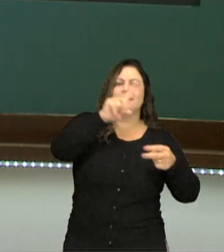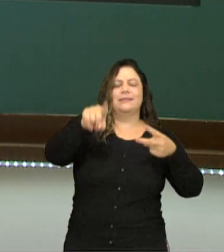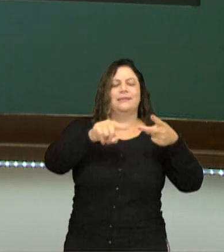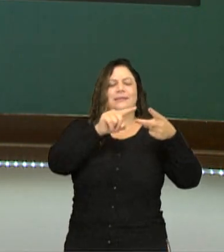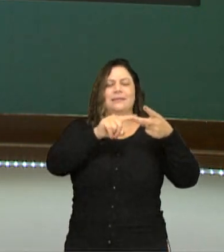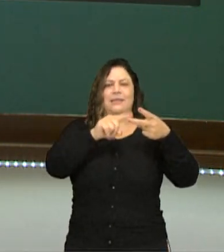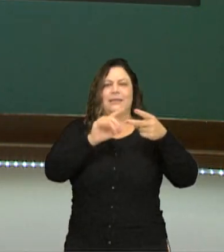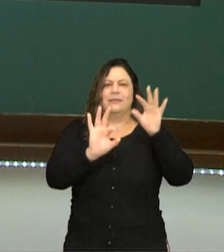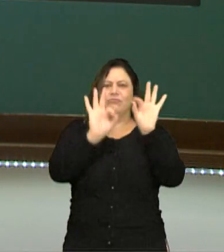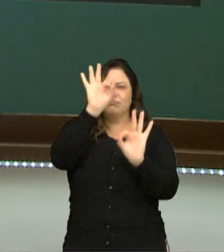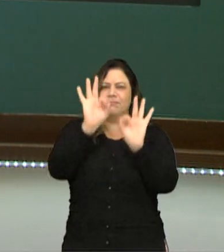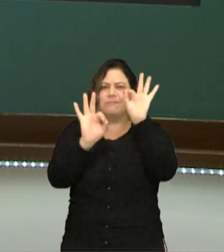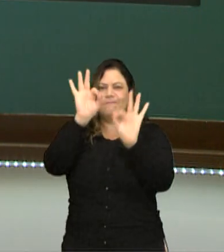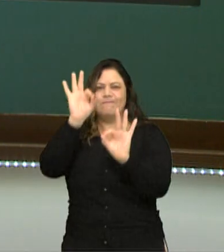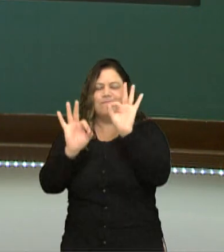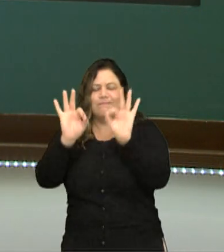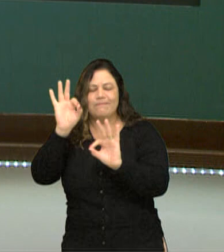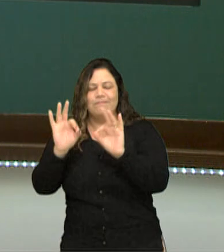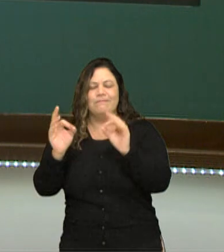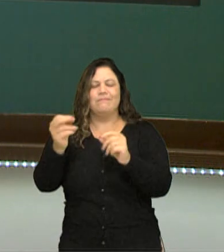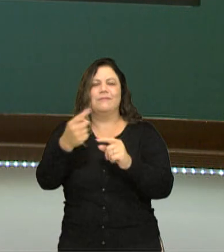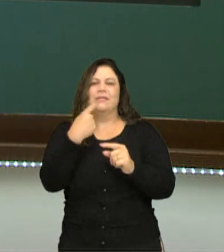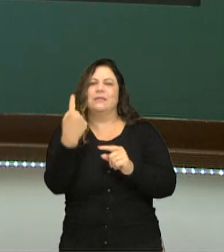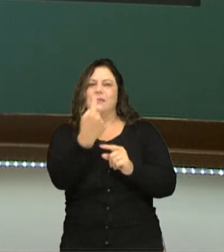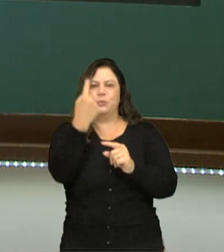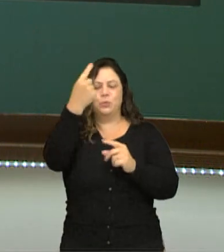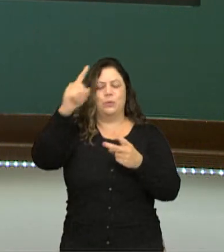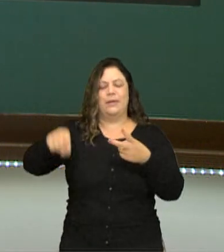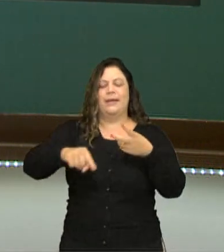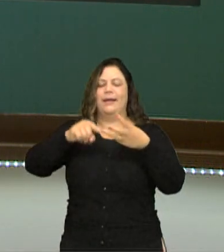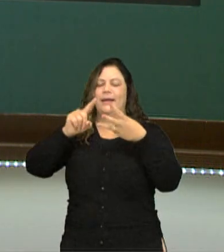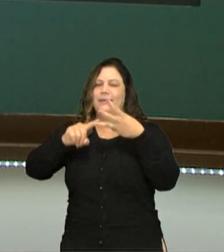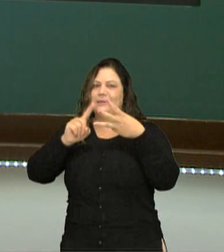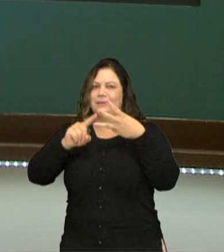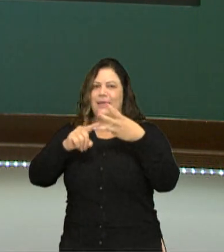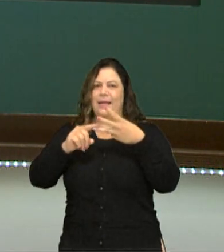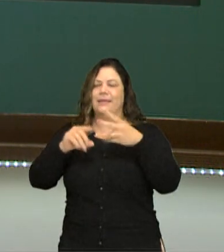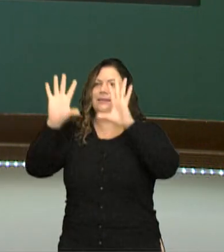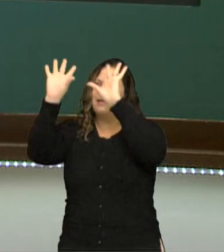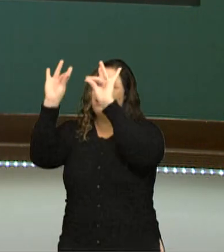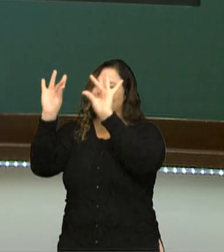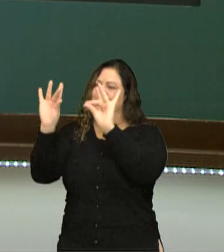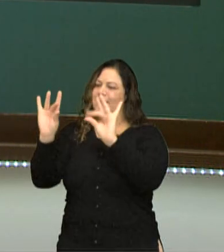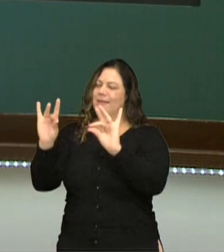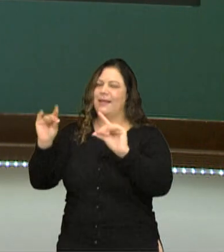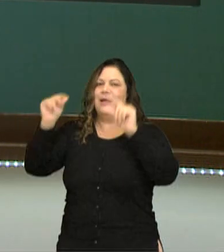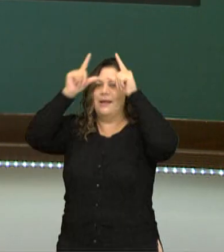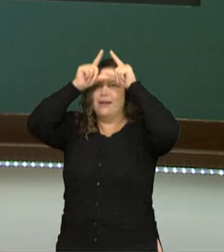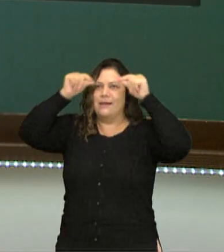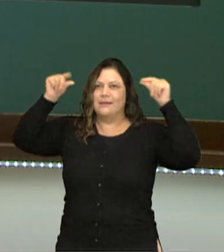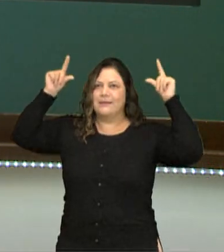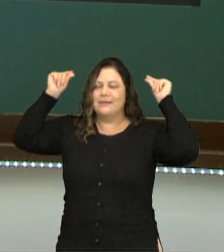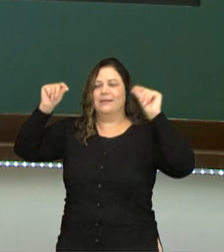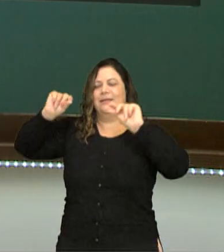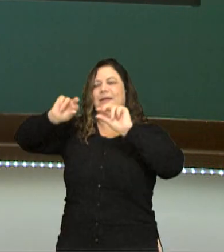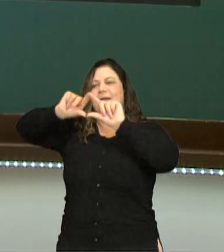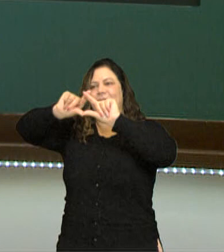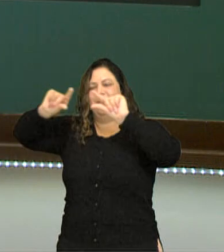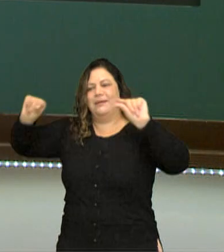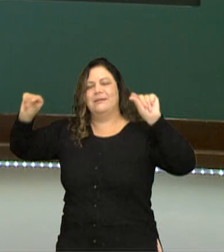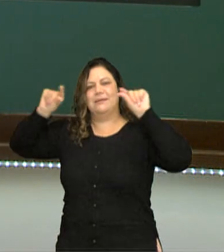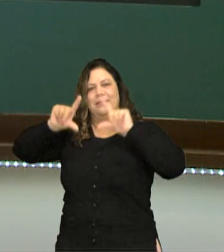mais elaborada, com essas formas circulares. Ali a coríntia, que tem toda a questão das folhas, né? Representando também de uma